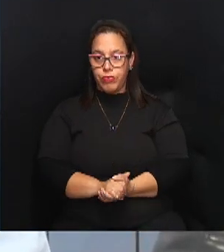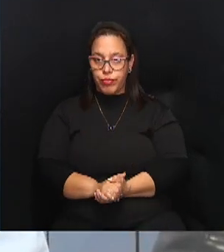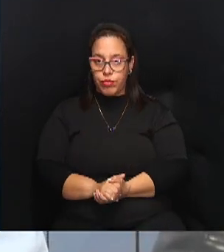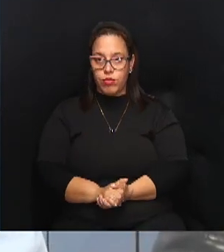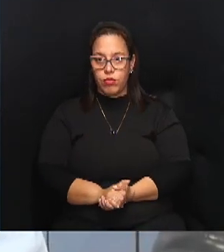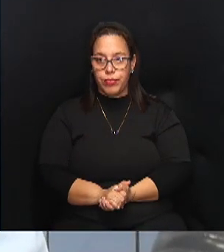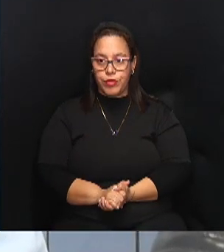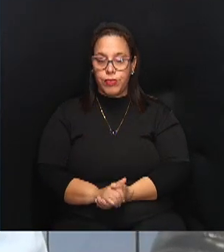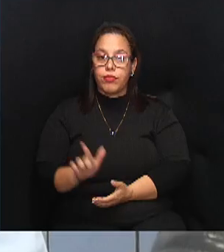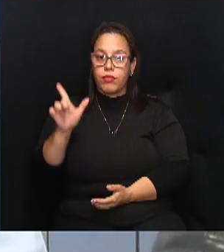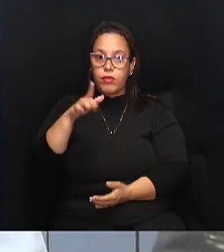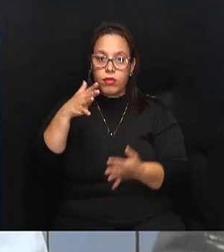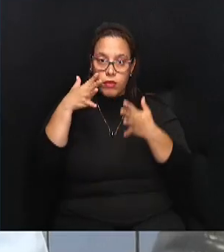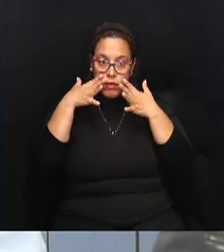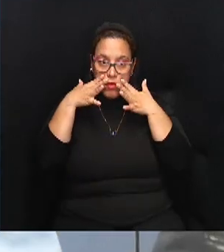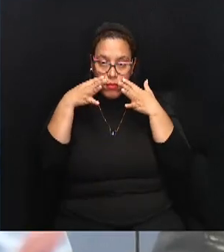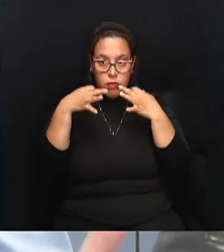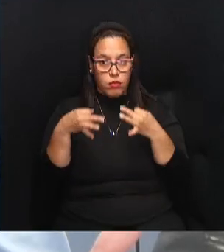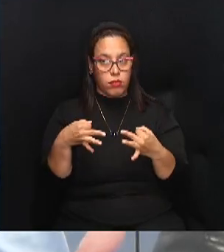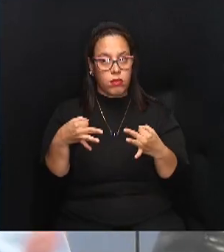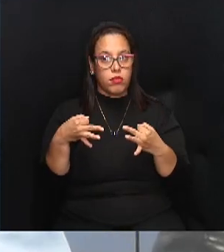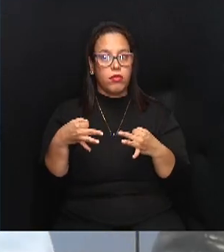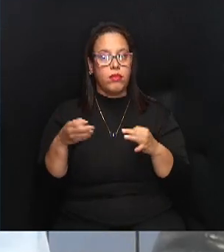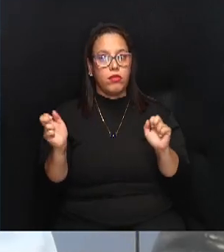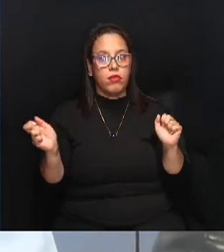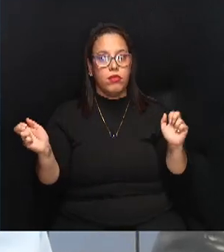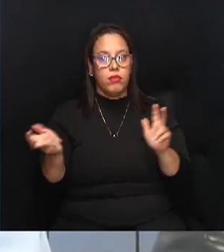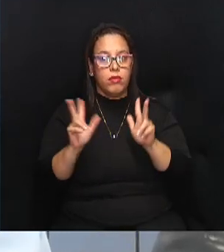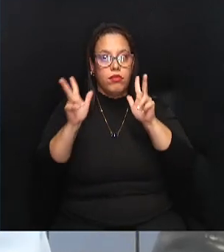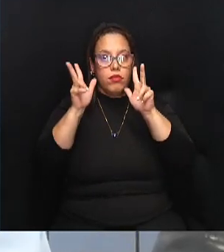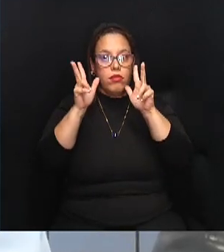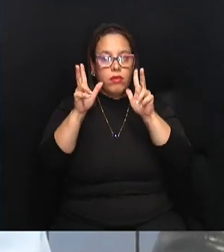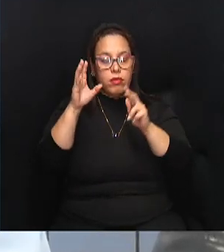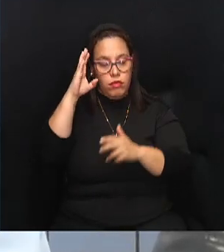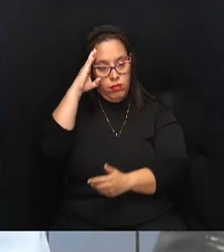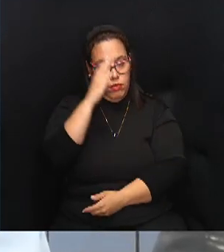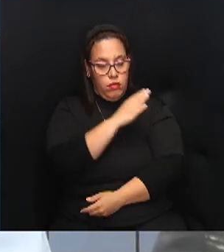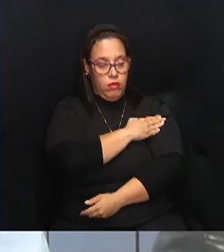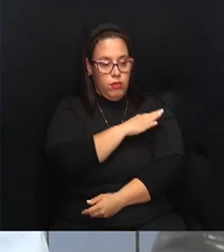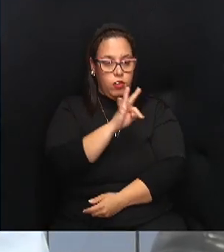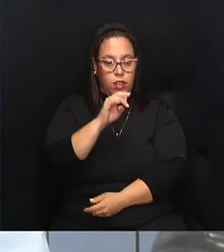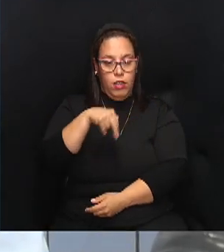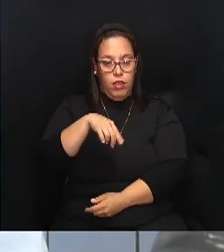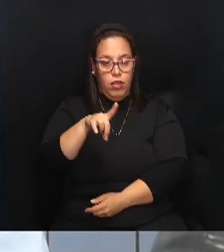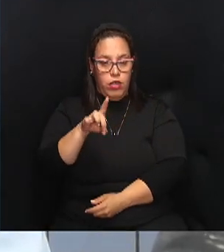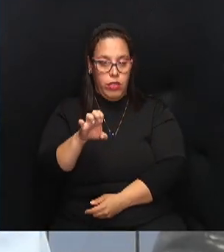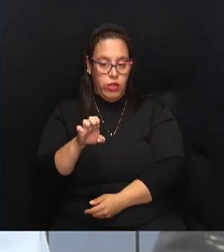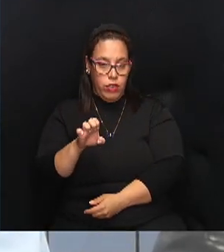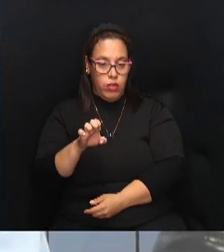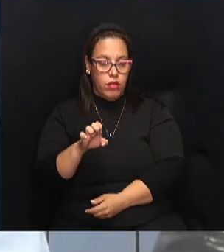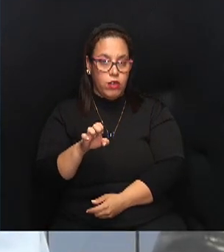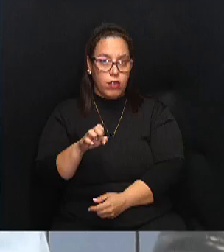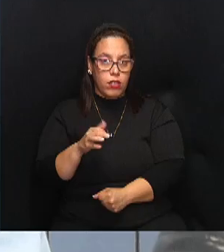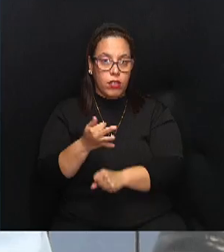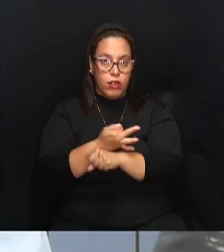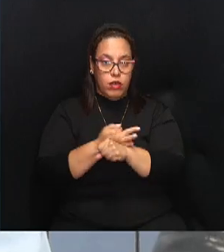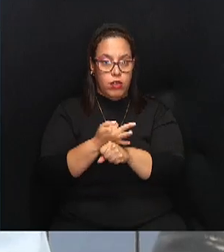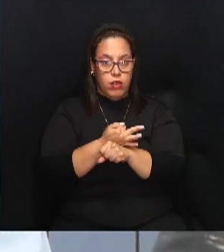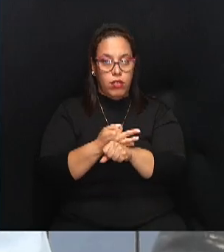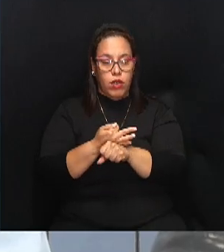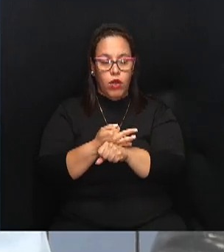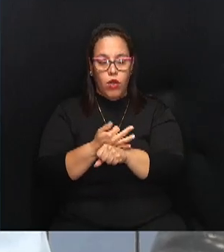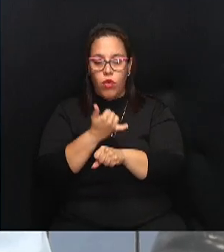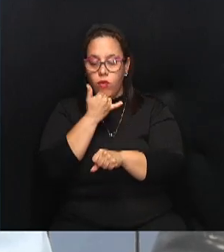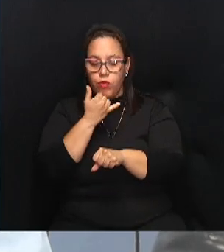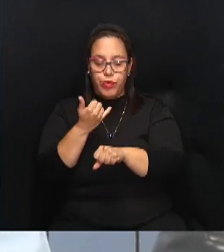que a gente tem que estar atento a isso. Existe, conforme o Tenente Coronel disse, existe um grupo de acompanhamento da saúde dos policiais, mas